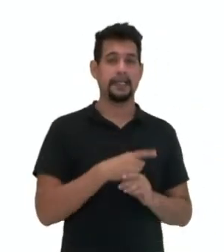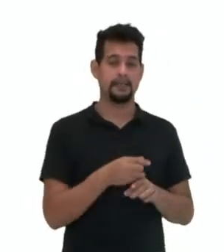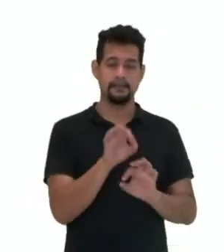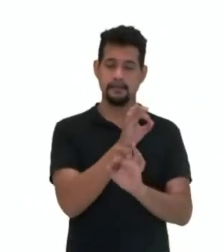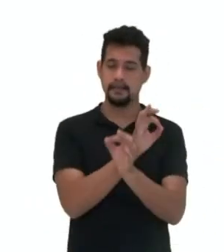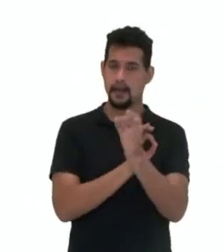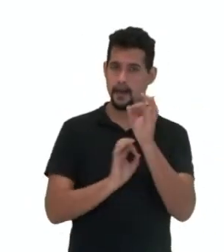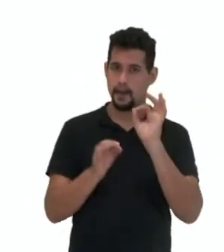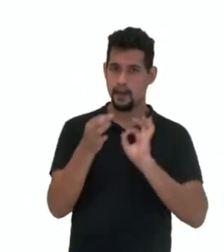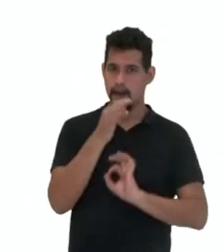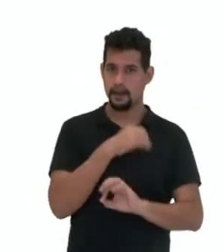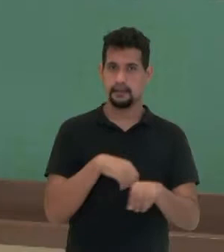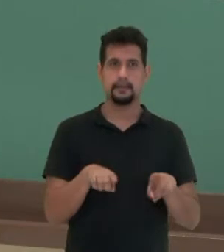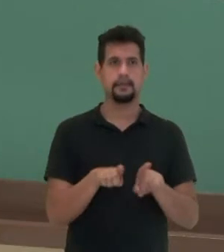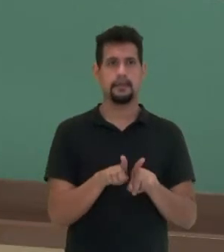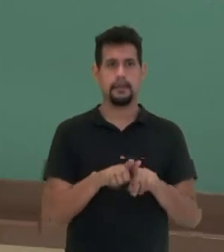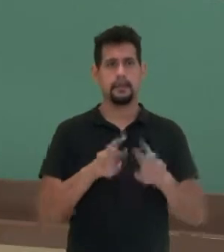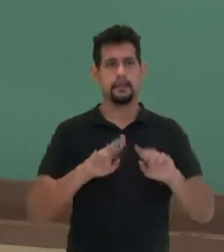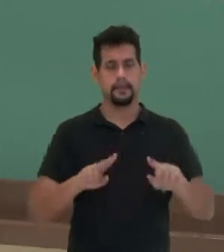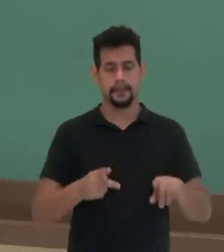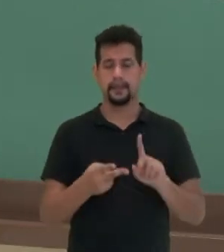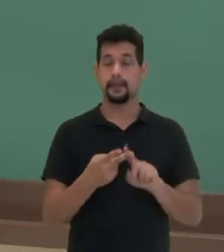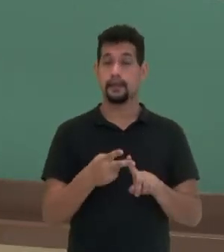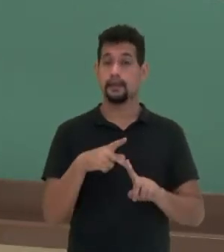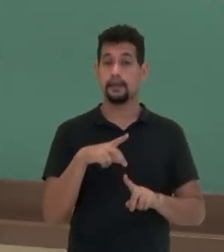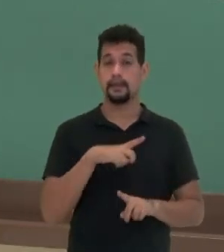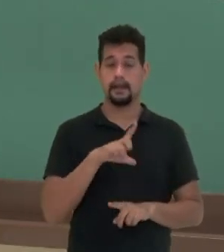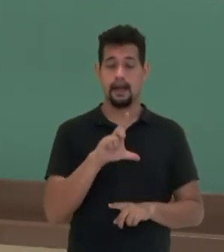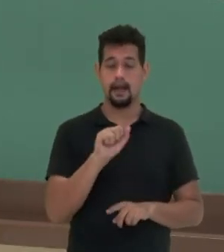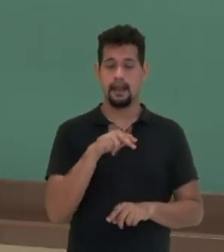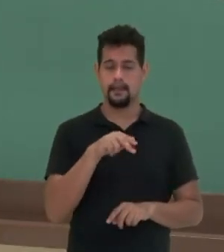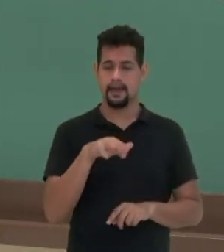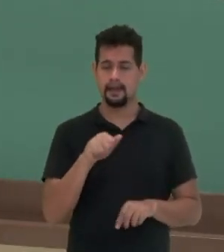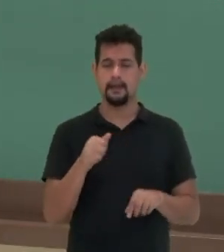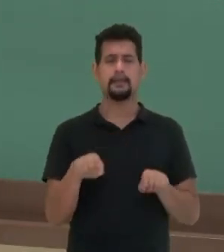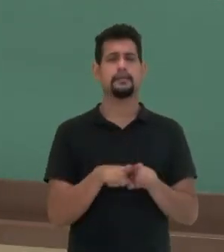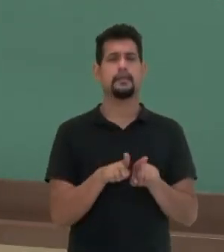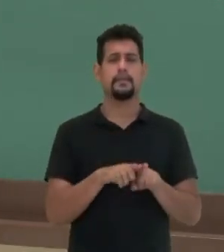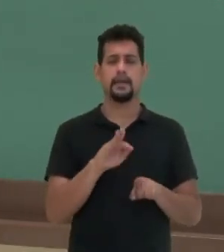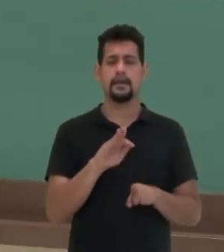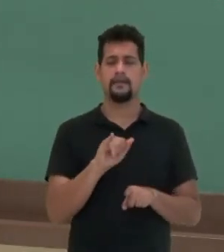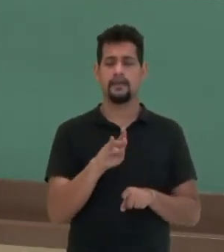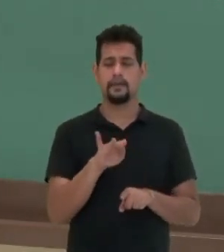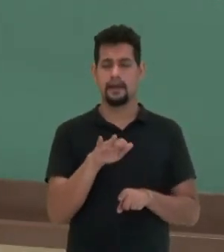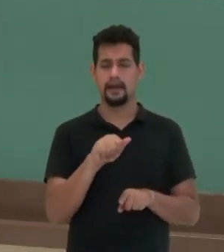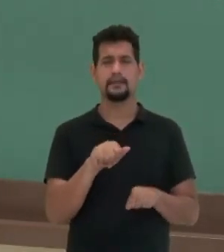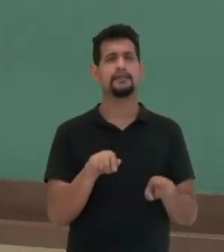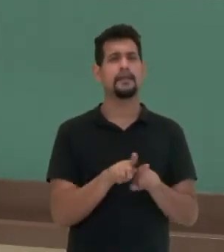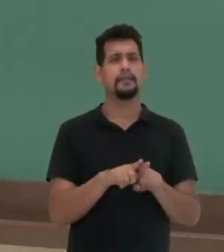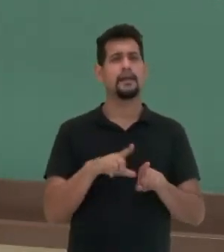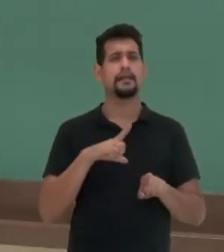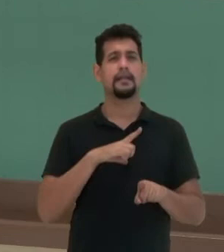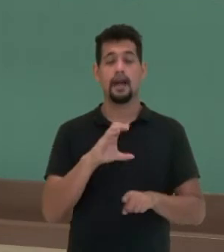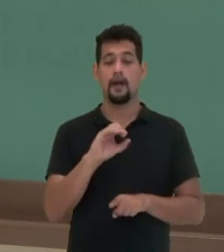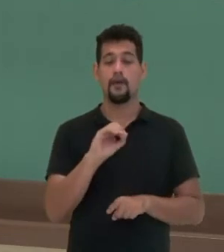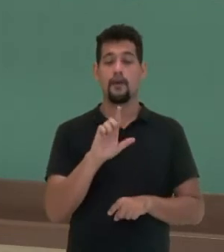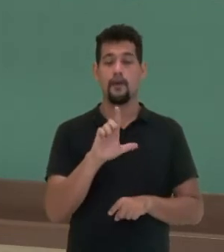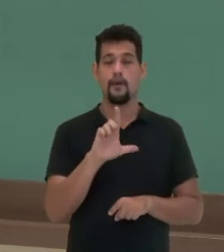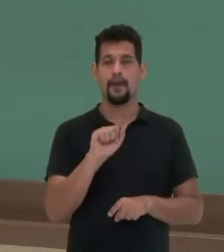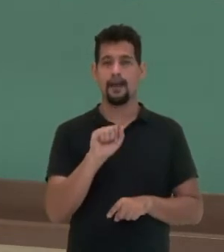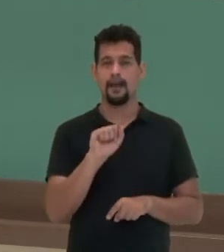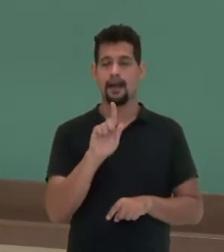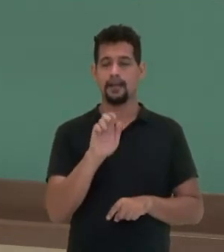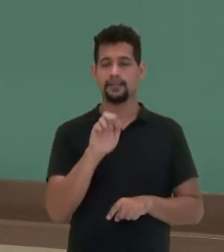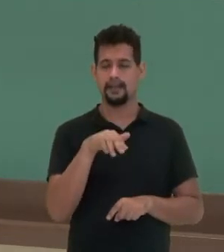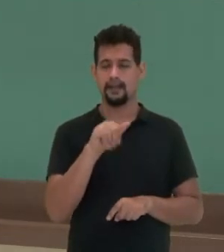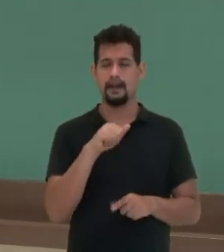células epiteliais, daí eu tenho lâmina basal, fibras reticulares e embaixo eu tenho as fibras colágenas, né,